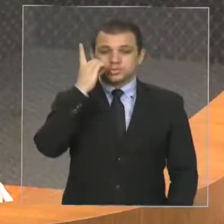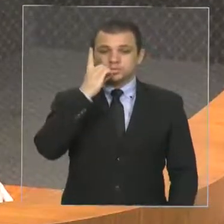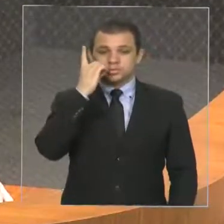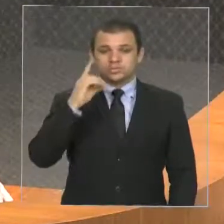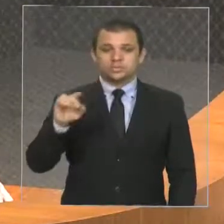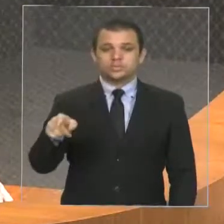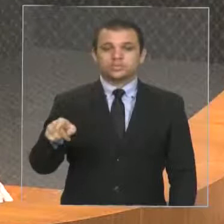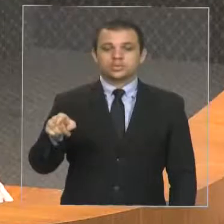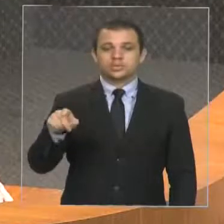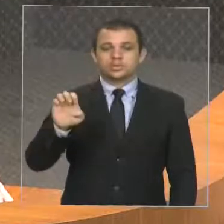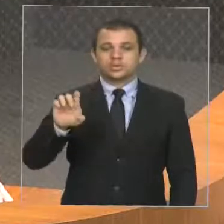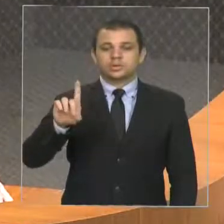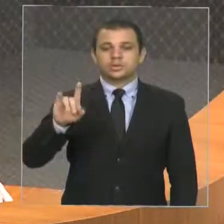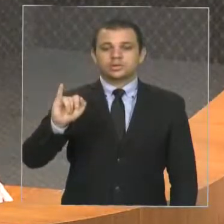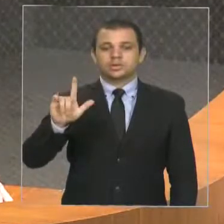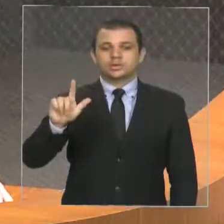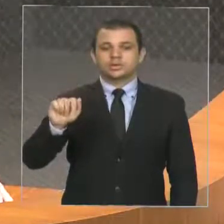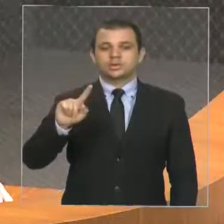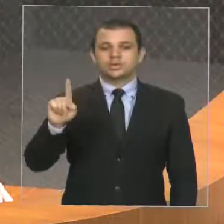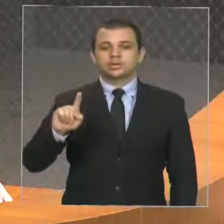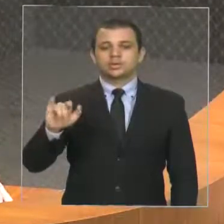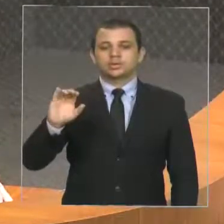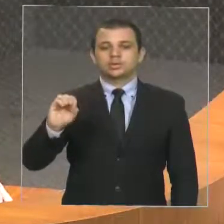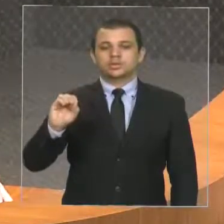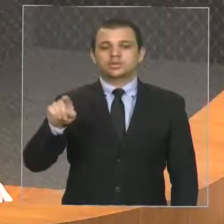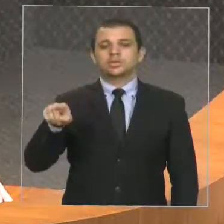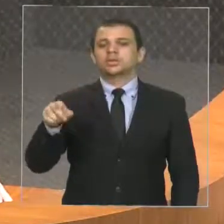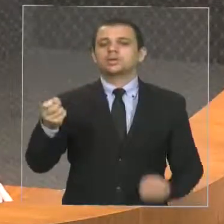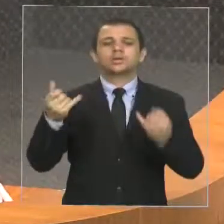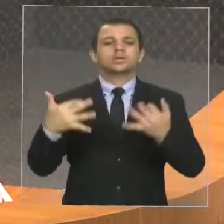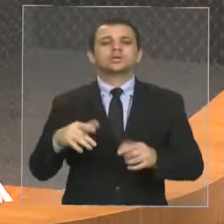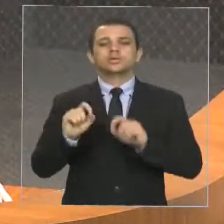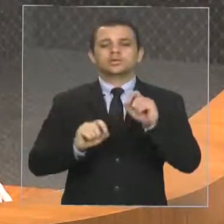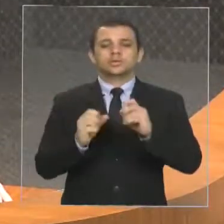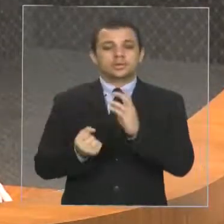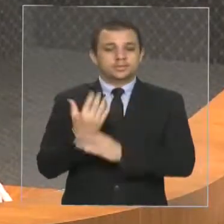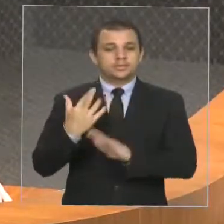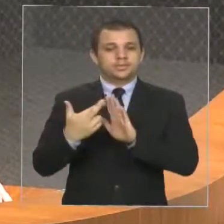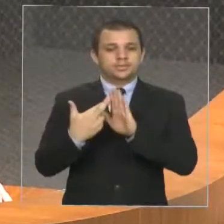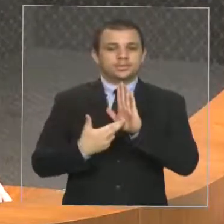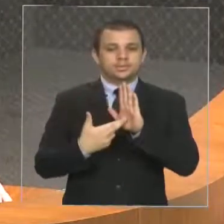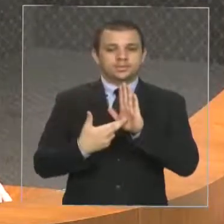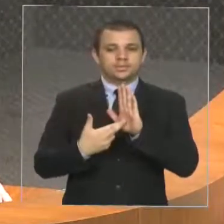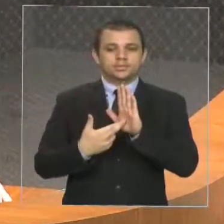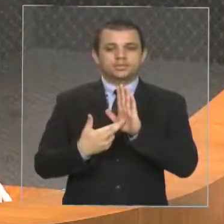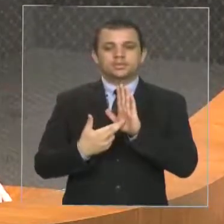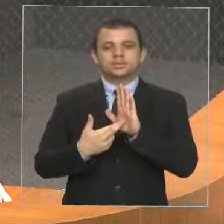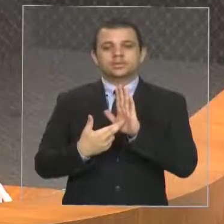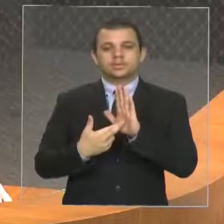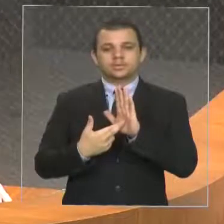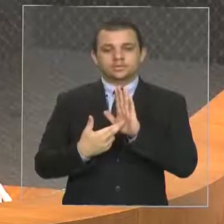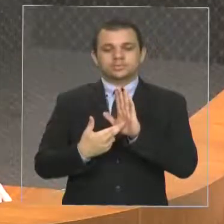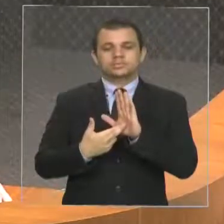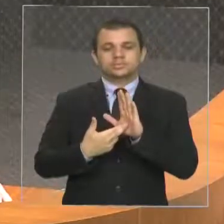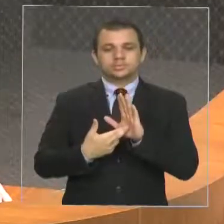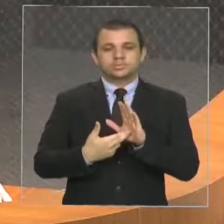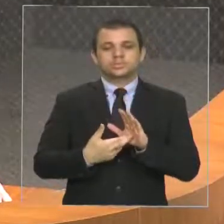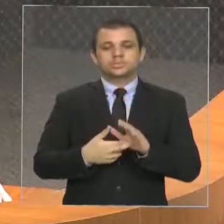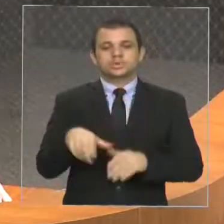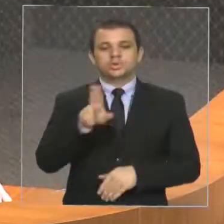eminente deputado Edilásio, que tratava da regulamentação de transporte de